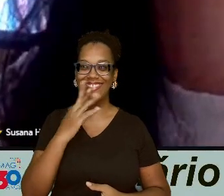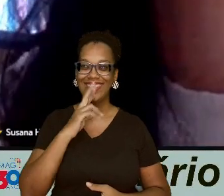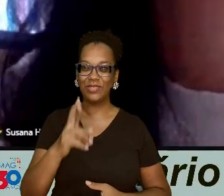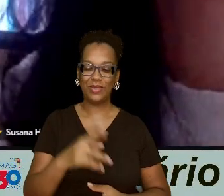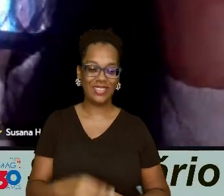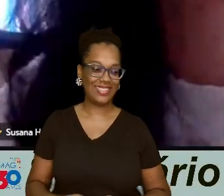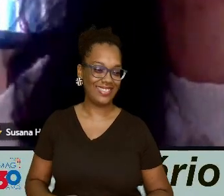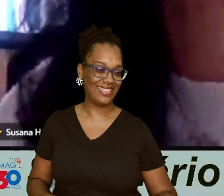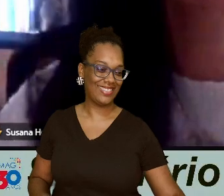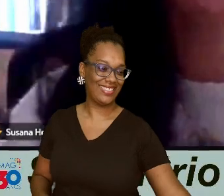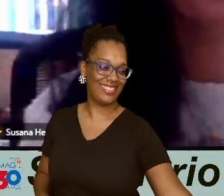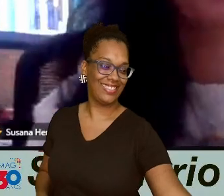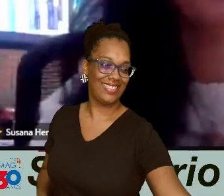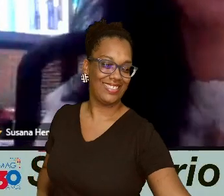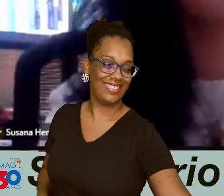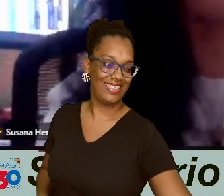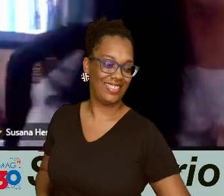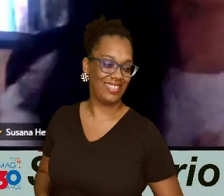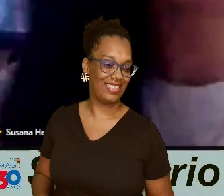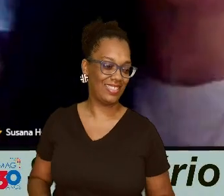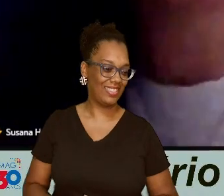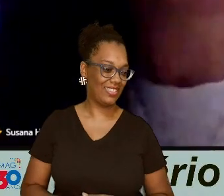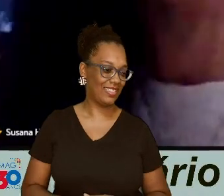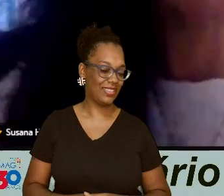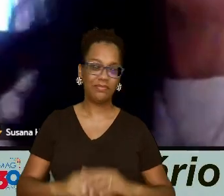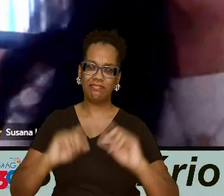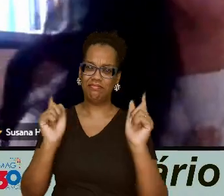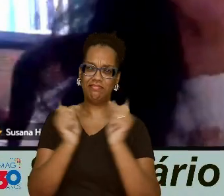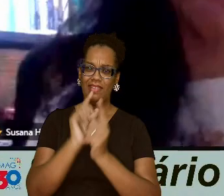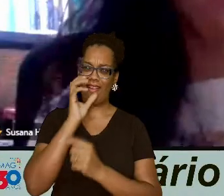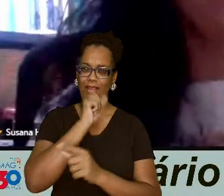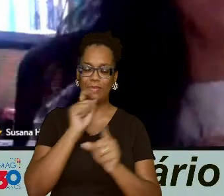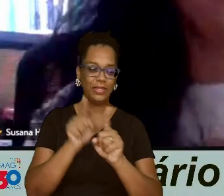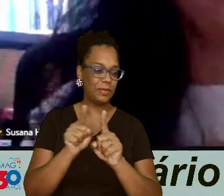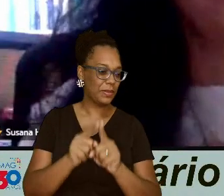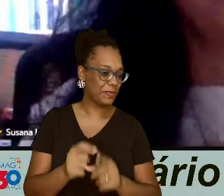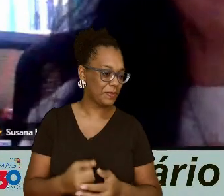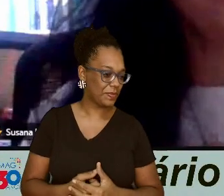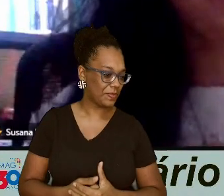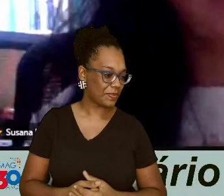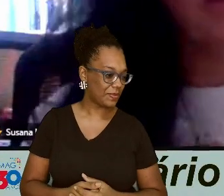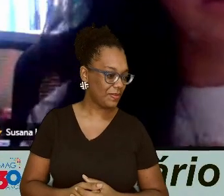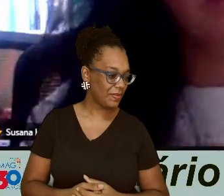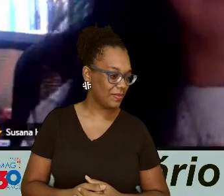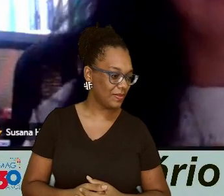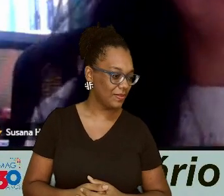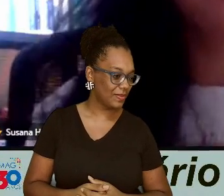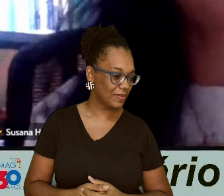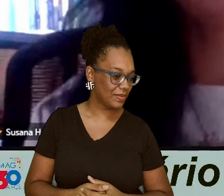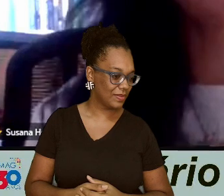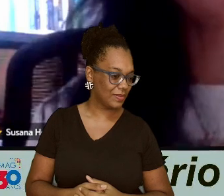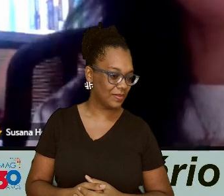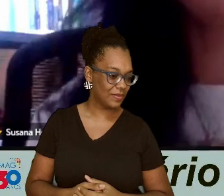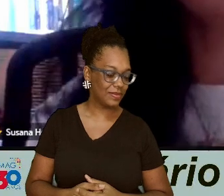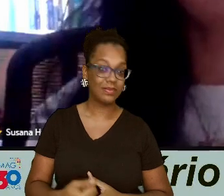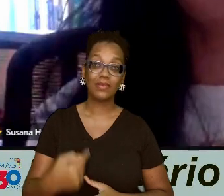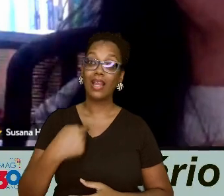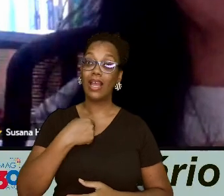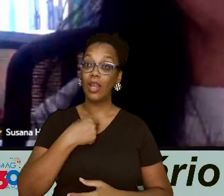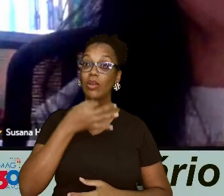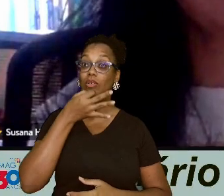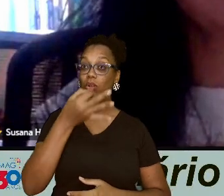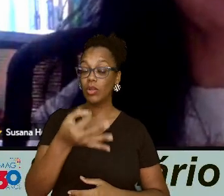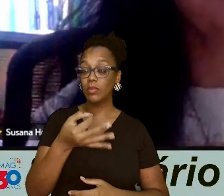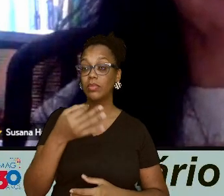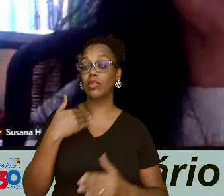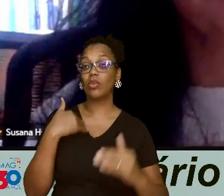Paulo, que já tinha levantado a mão. Bem rápido também. Eu tive a impressão, com relação a essa não concordância